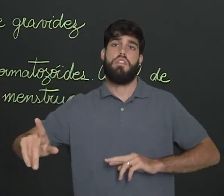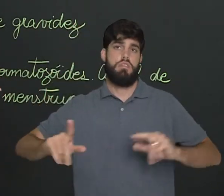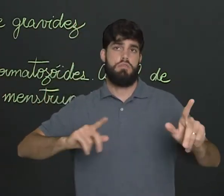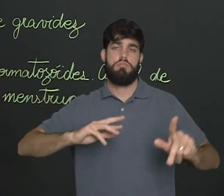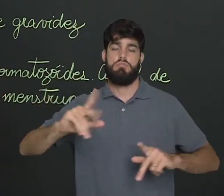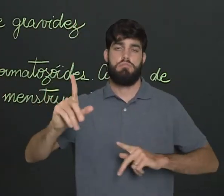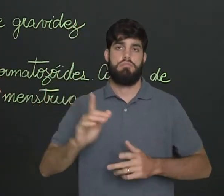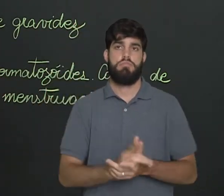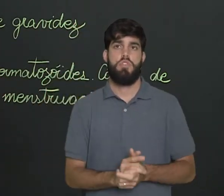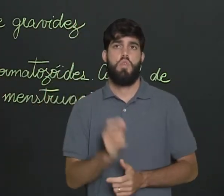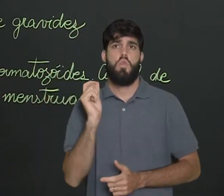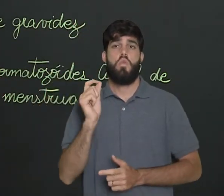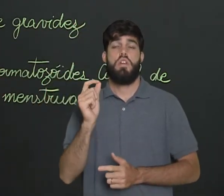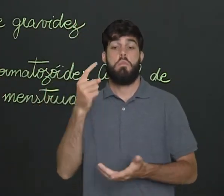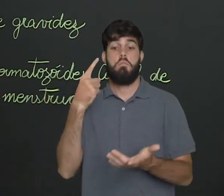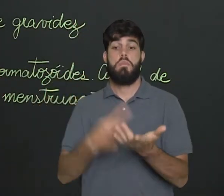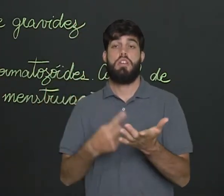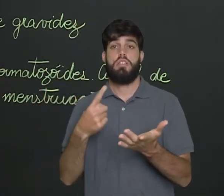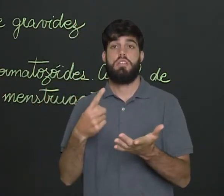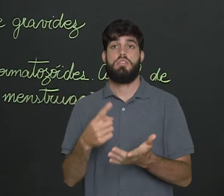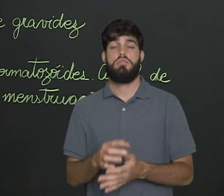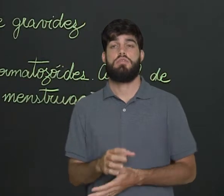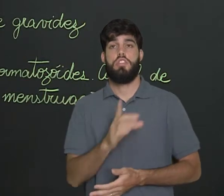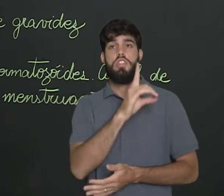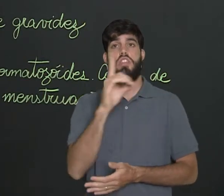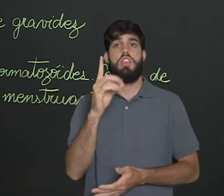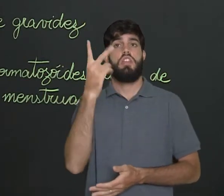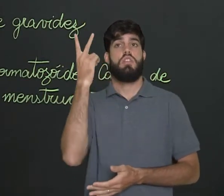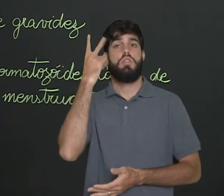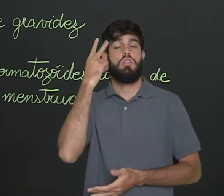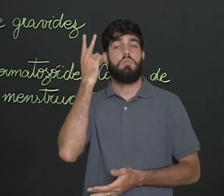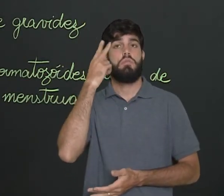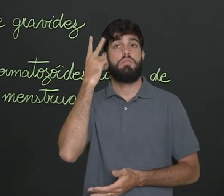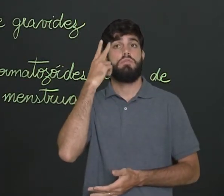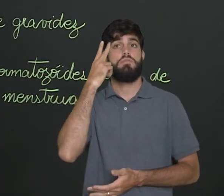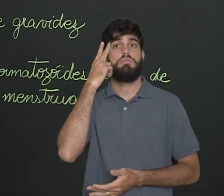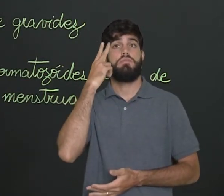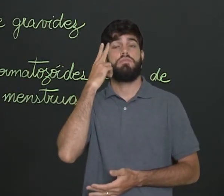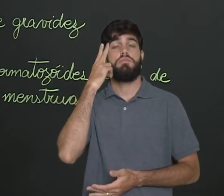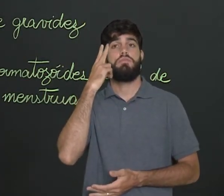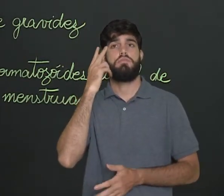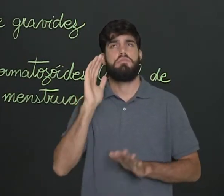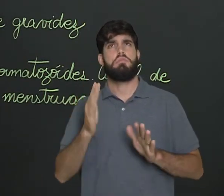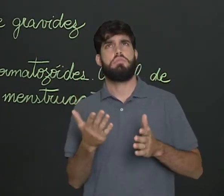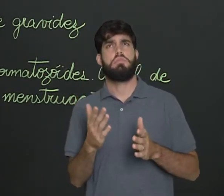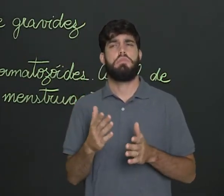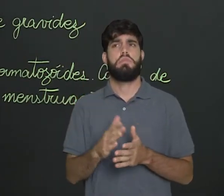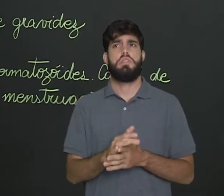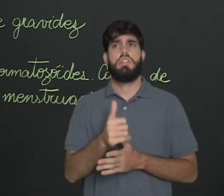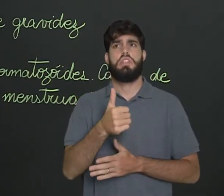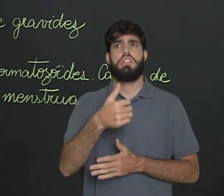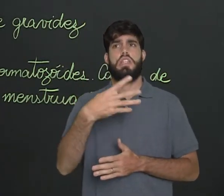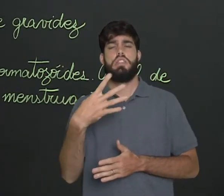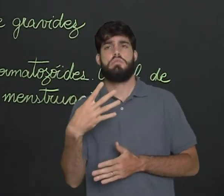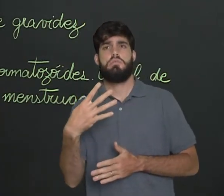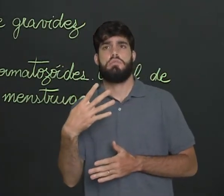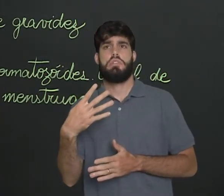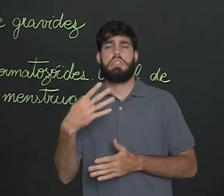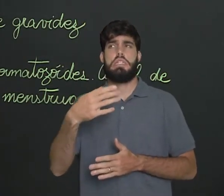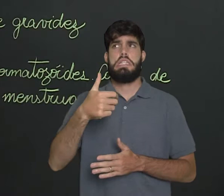mulher vai ser diferente. O que vai marcar esse dia? Esse dia, normalmente, ele é chamado ali entre